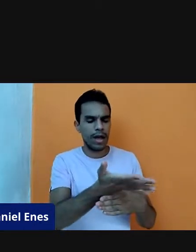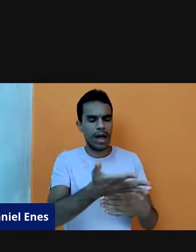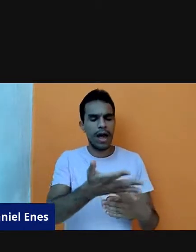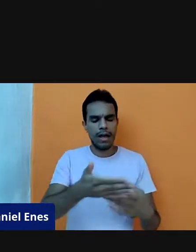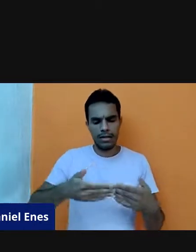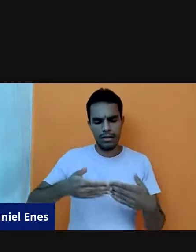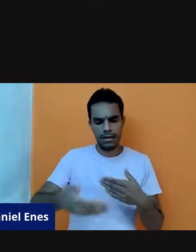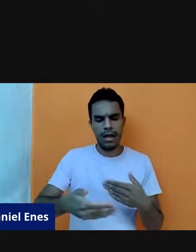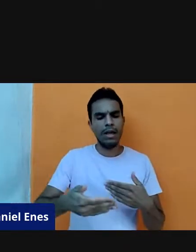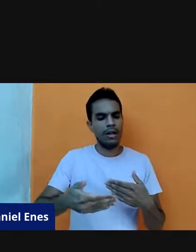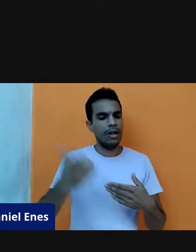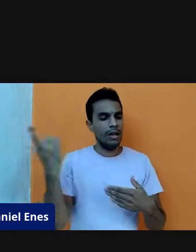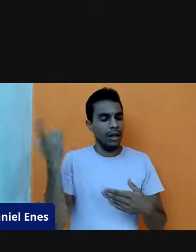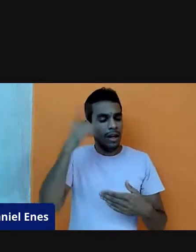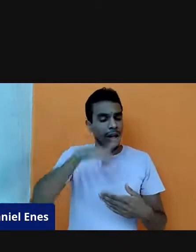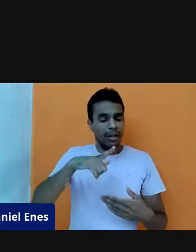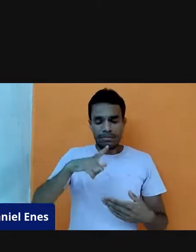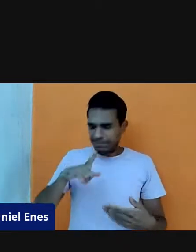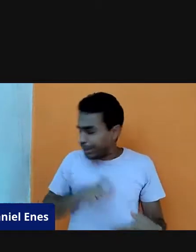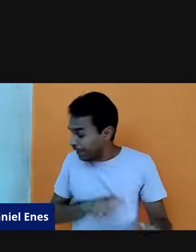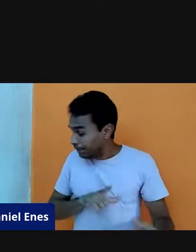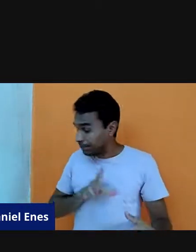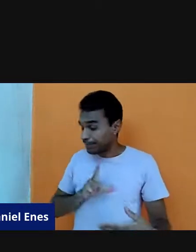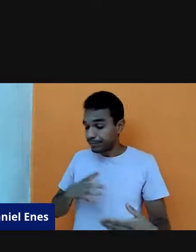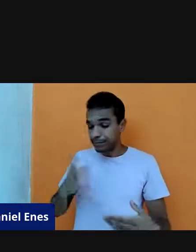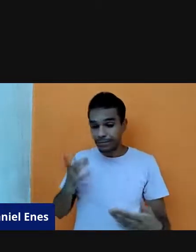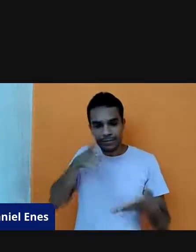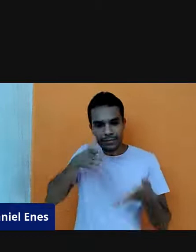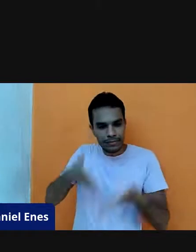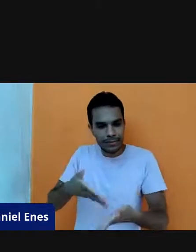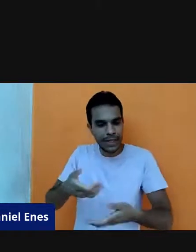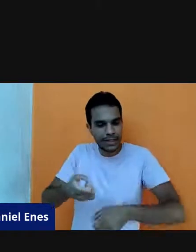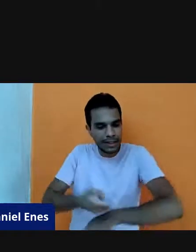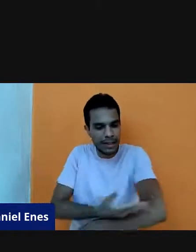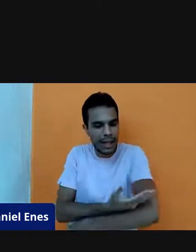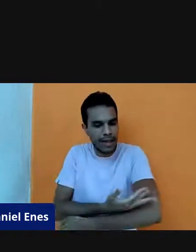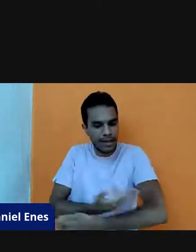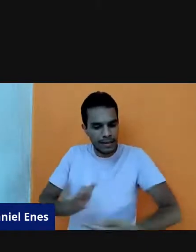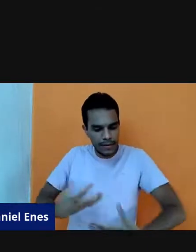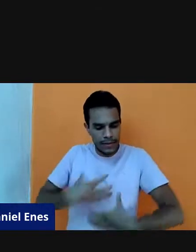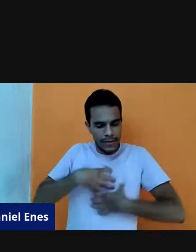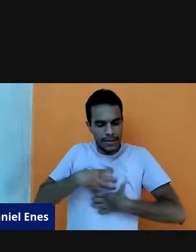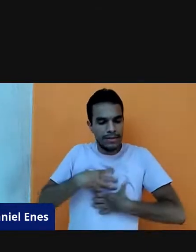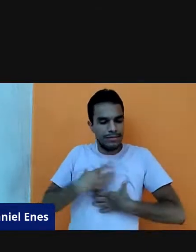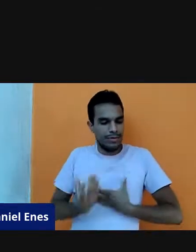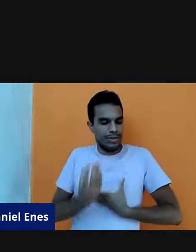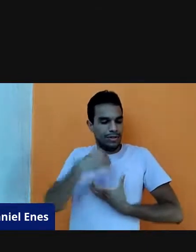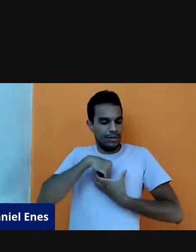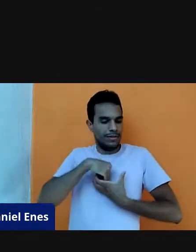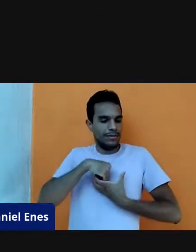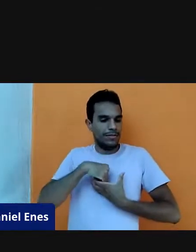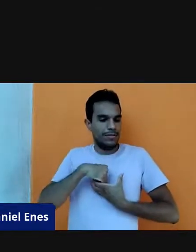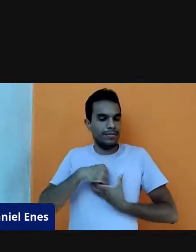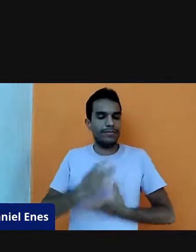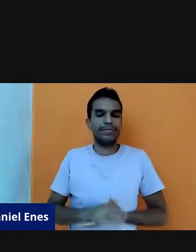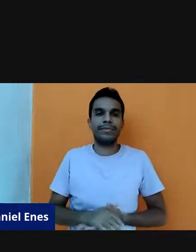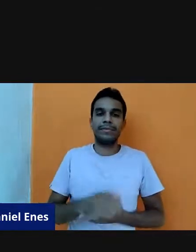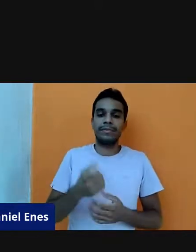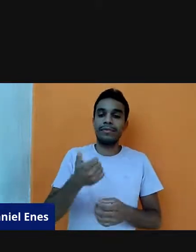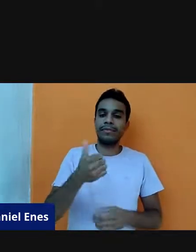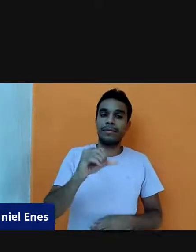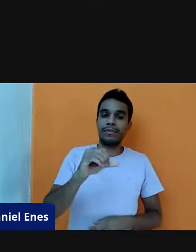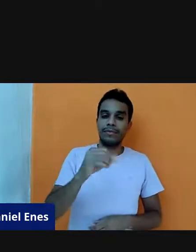disso, chegar a nossas emoções. Né? Bom, Em 1942, João